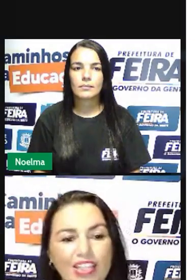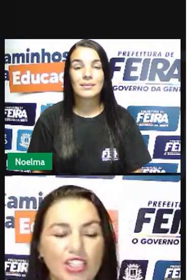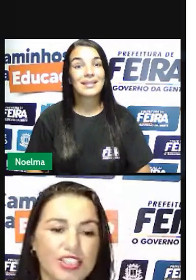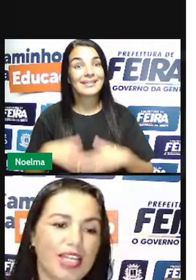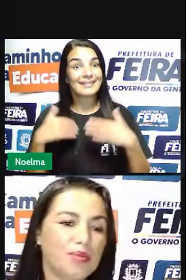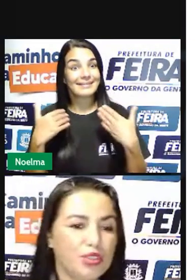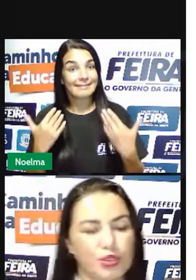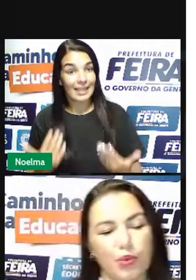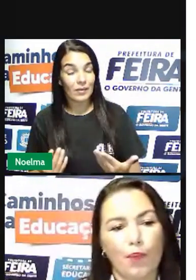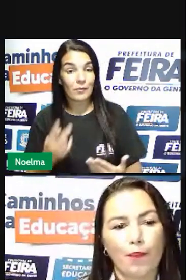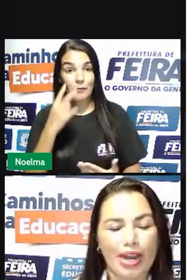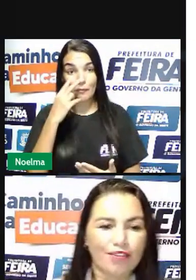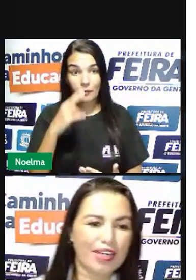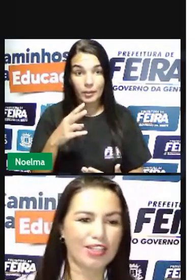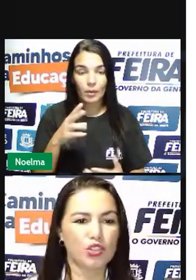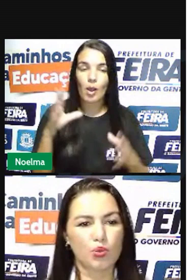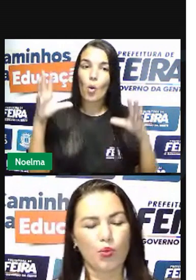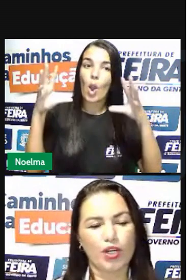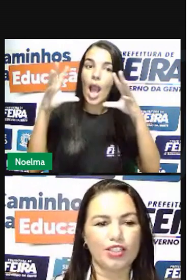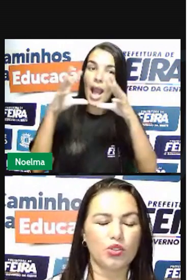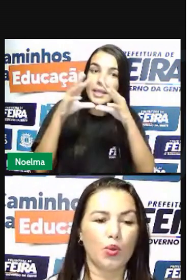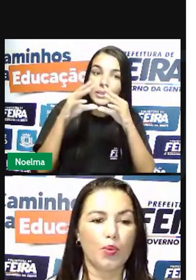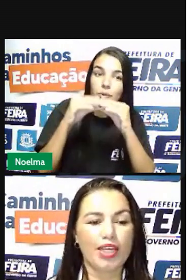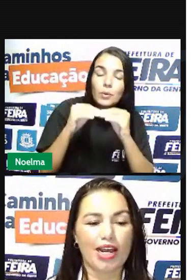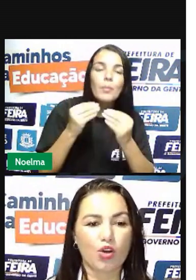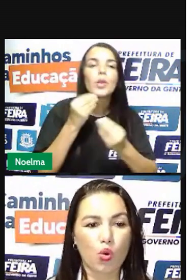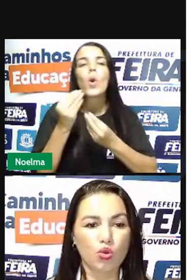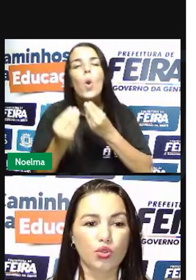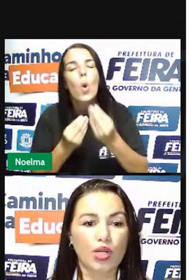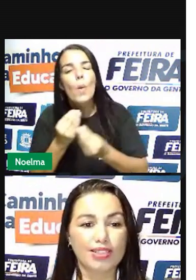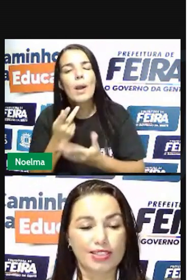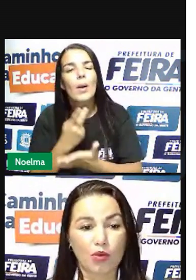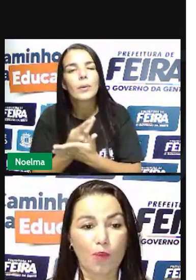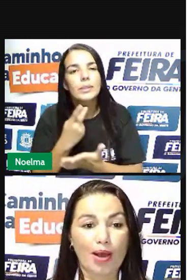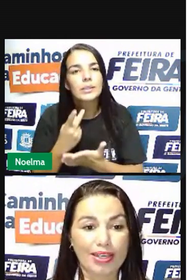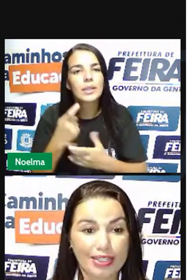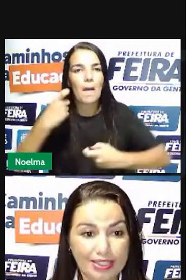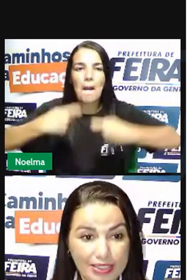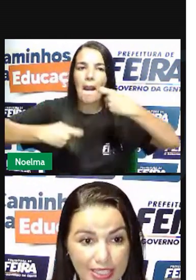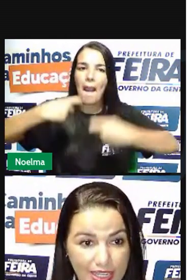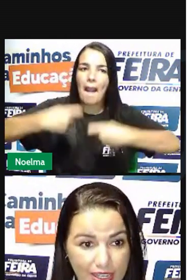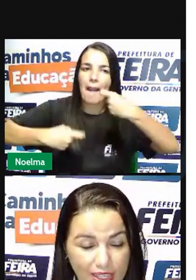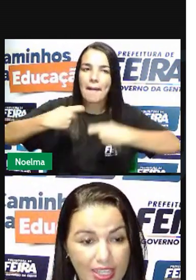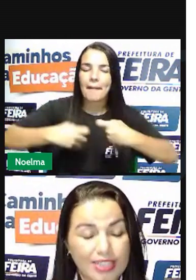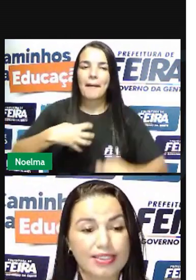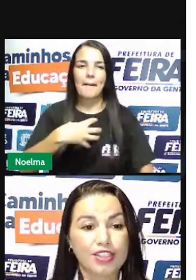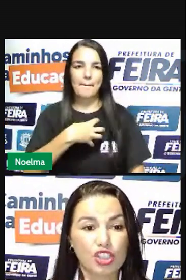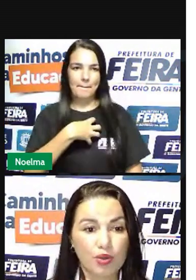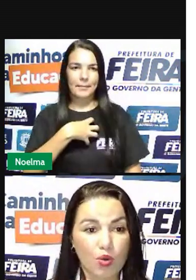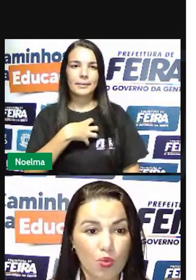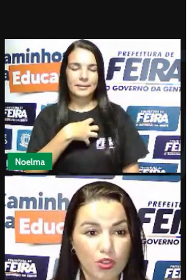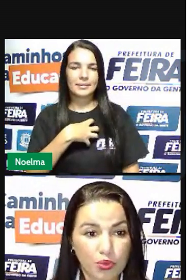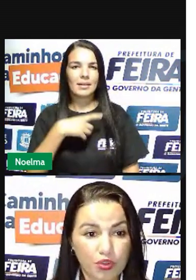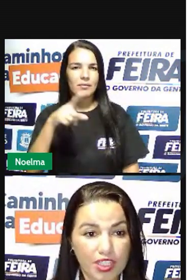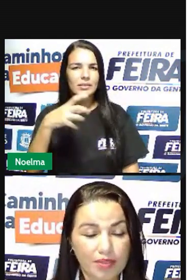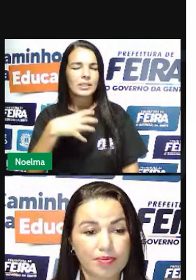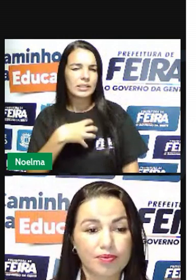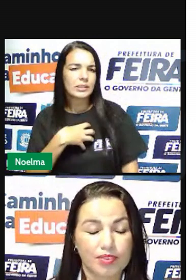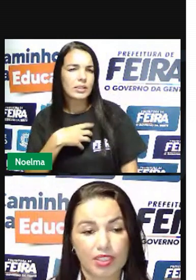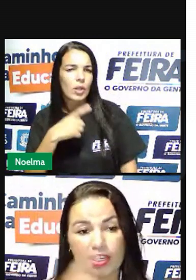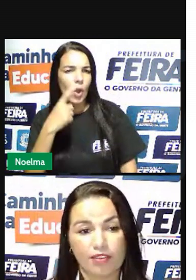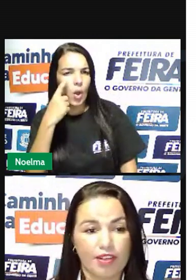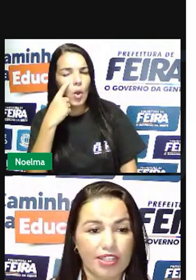E aí nós temos um breve resumo aí sobre a Conjuração Baiana. Sentiu alguma